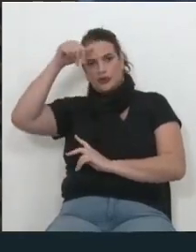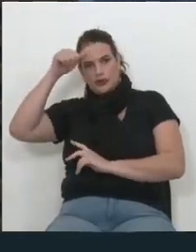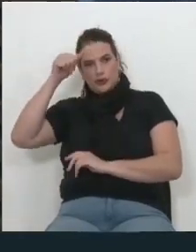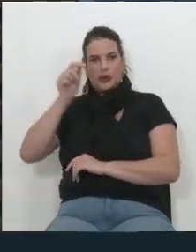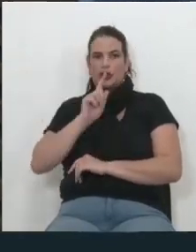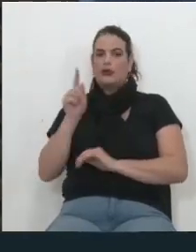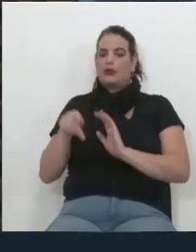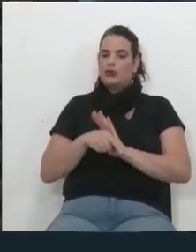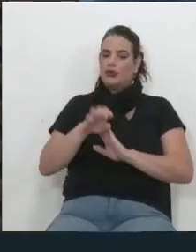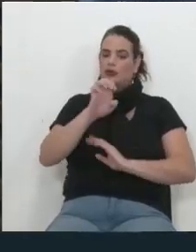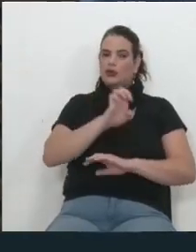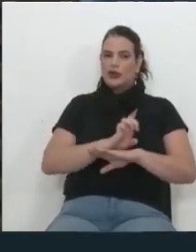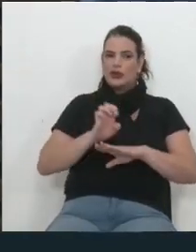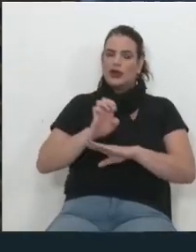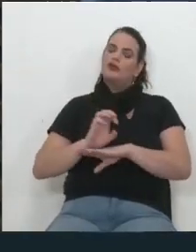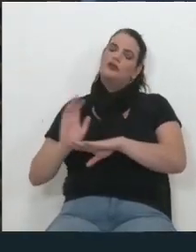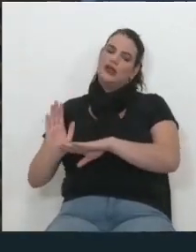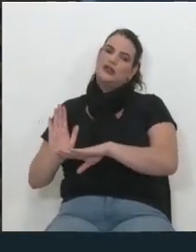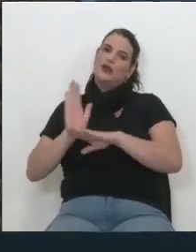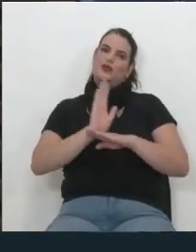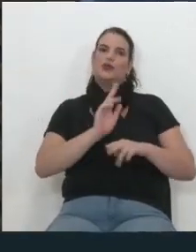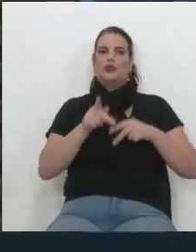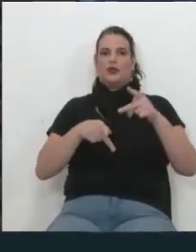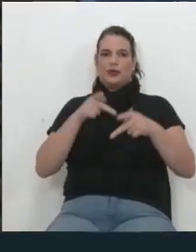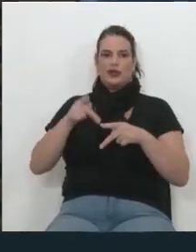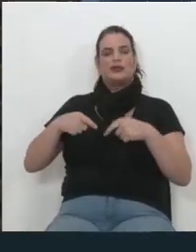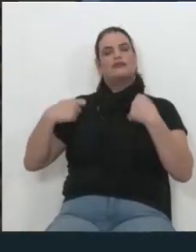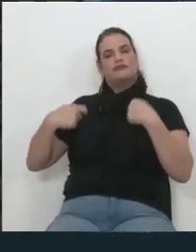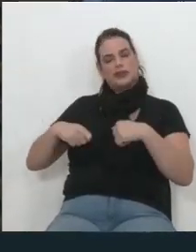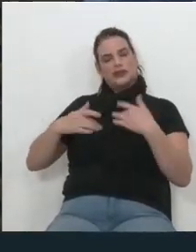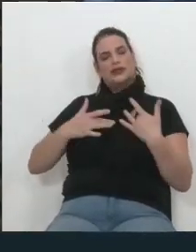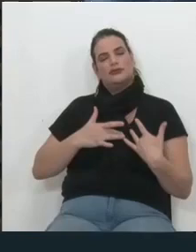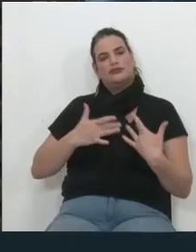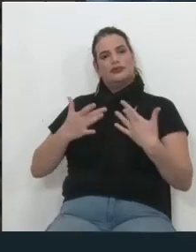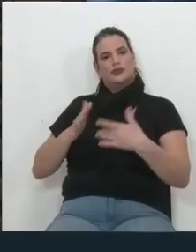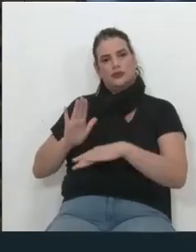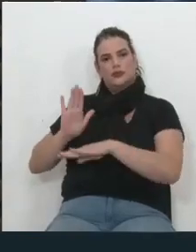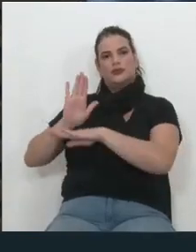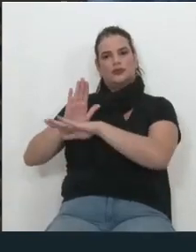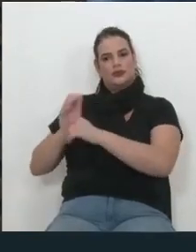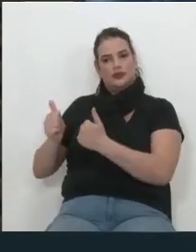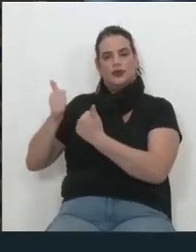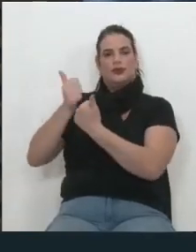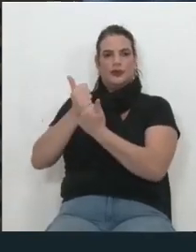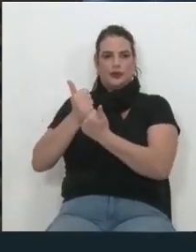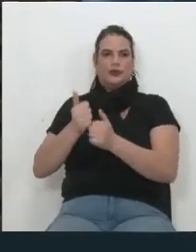mas servem à população. Precisam do apoio e das emendas